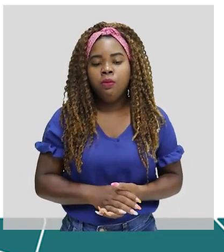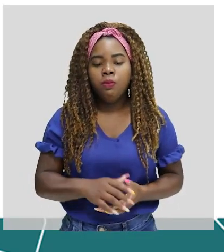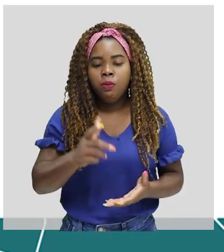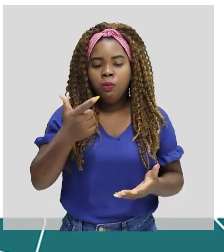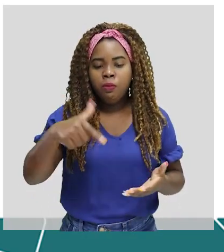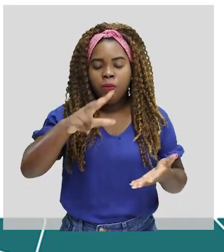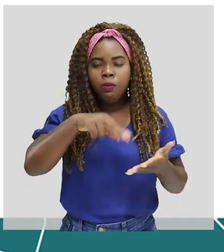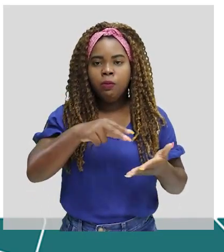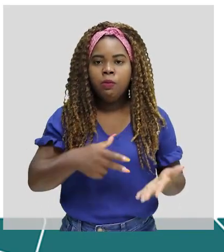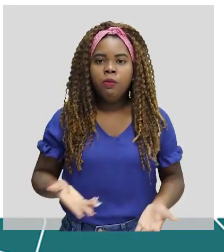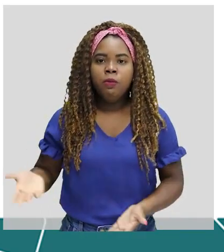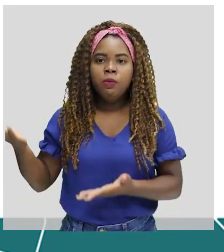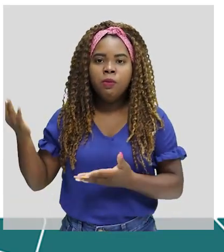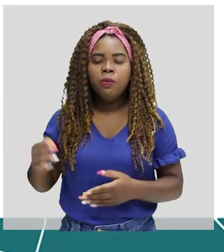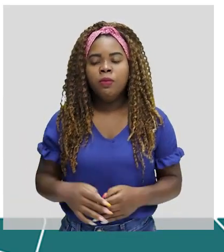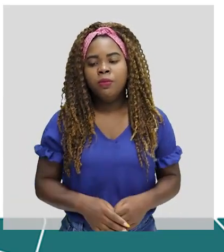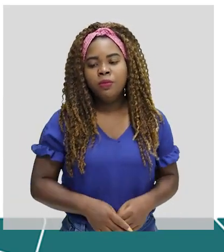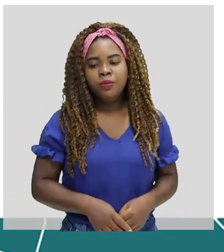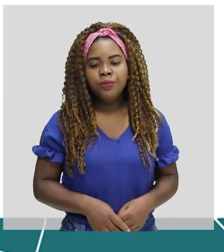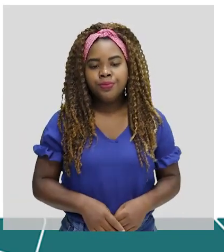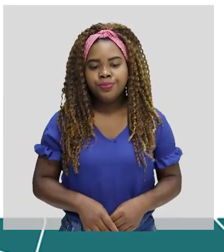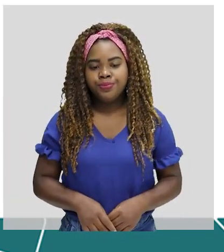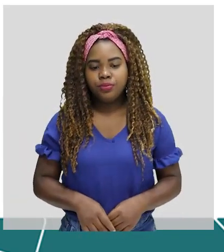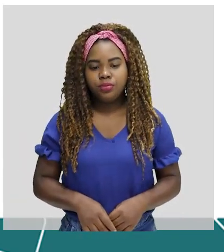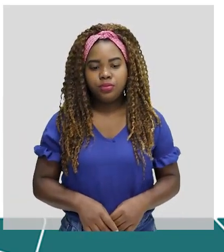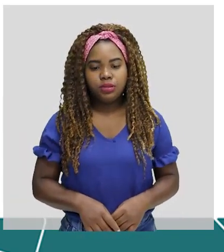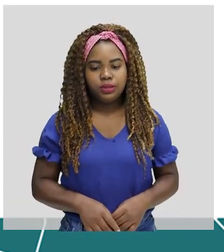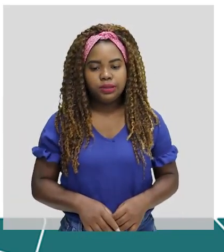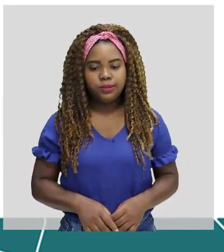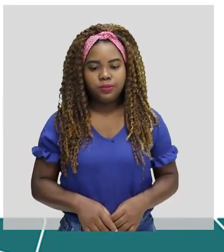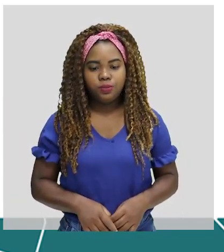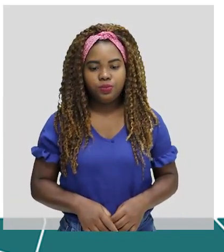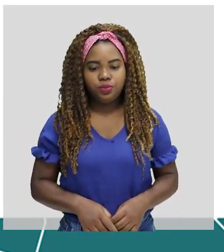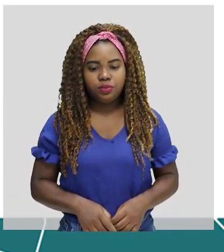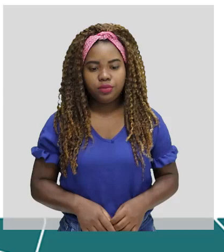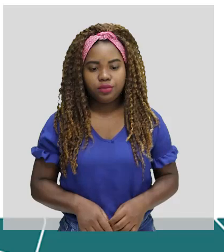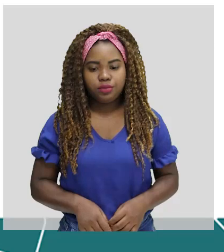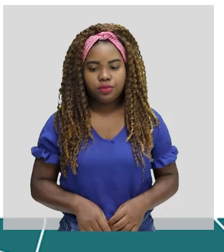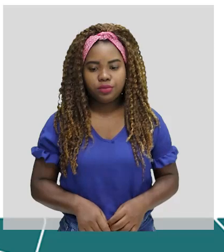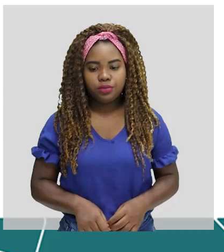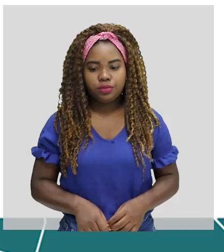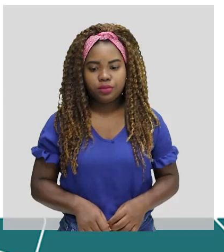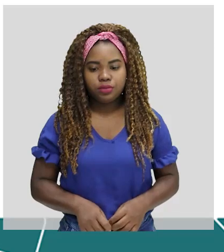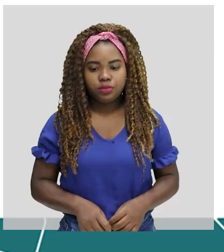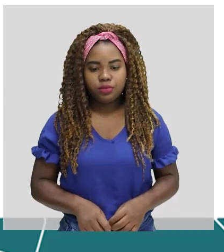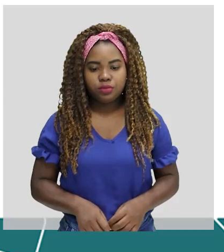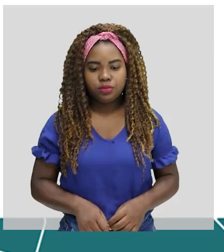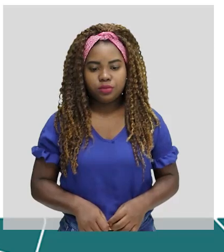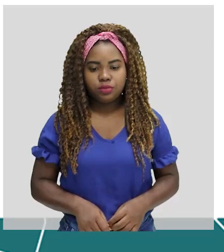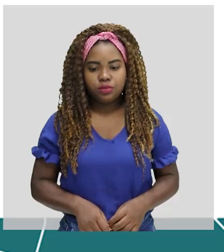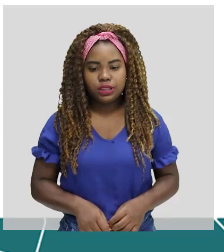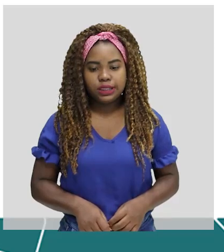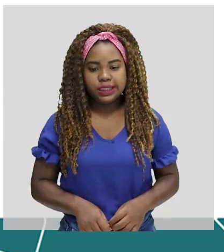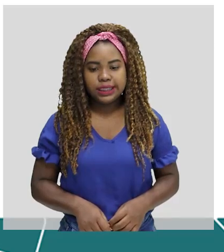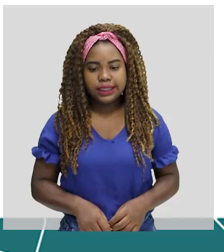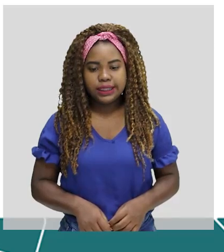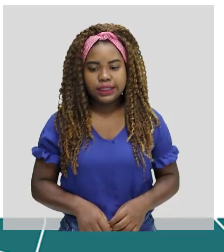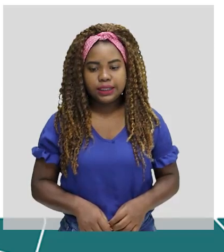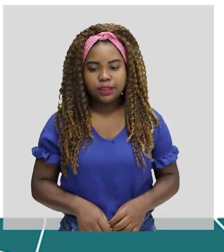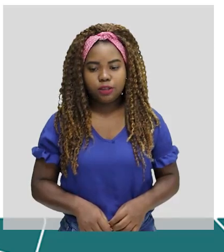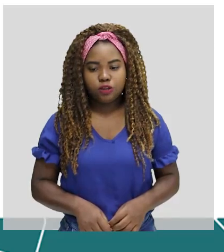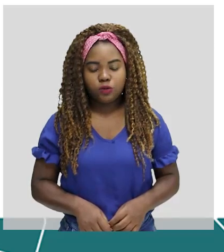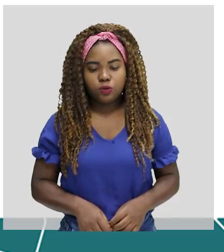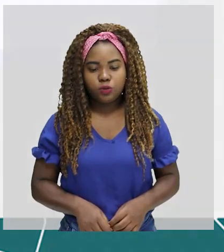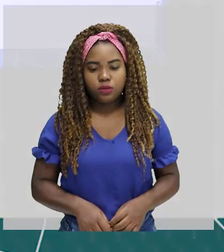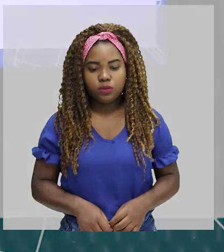false cognates, falso amigas, podem refletir mudanças de sentido através dos séculos, né? Então, por